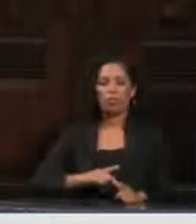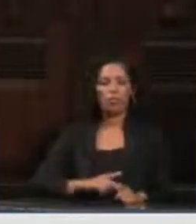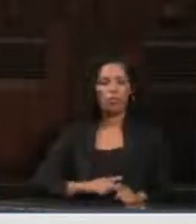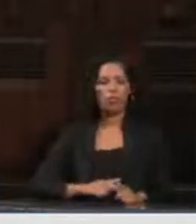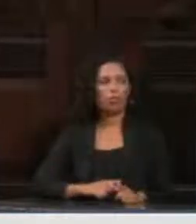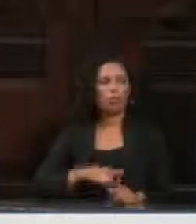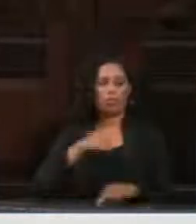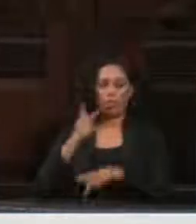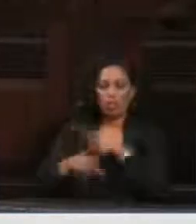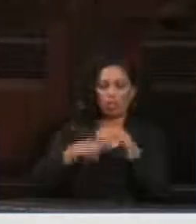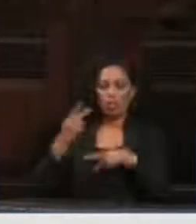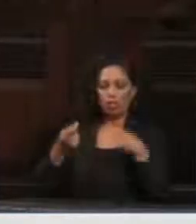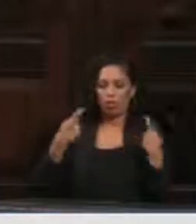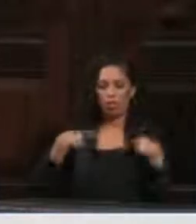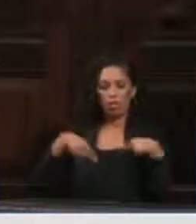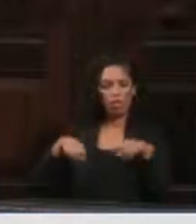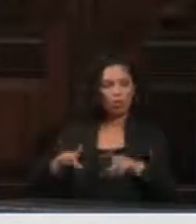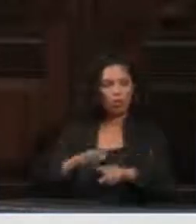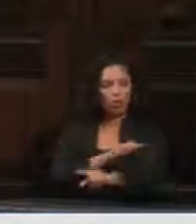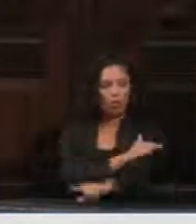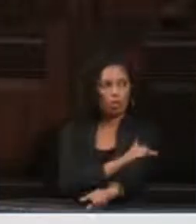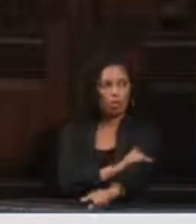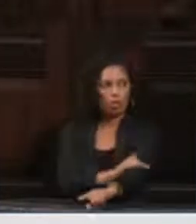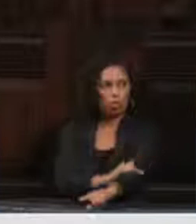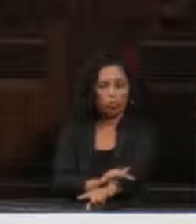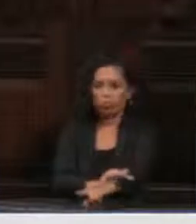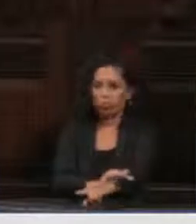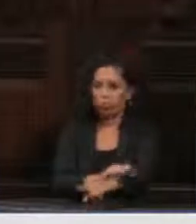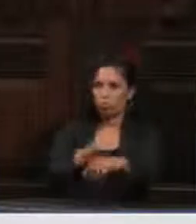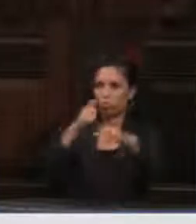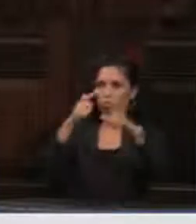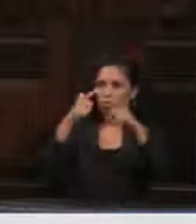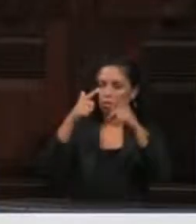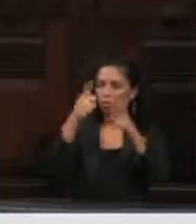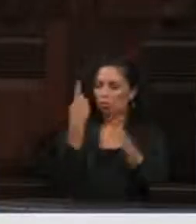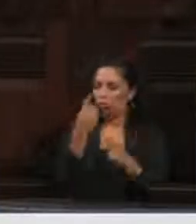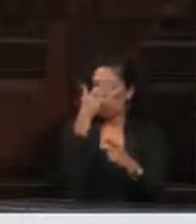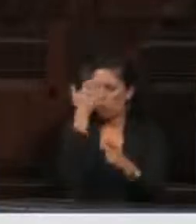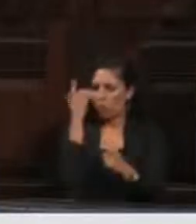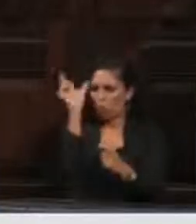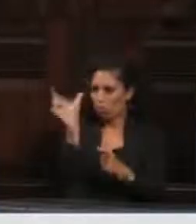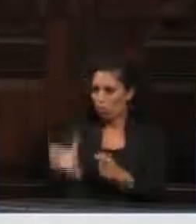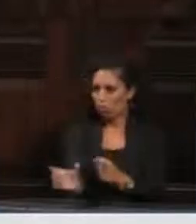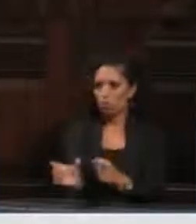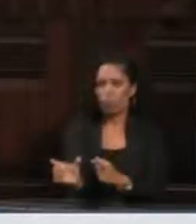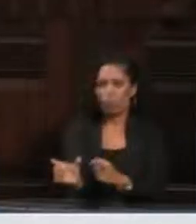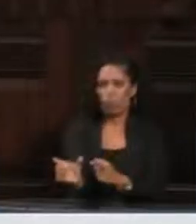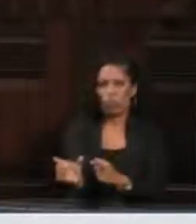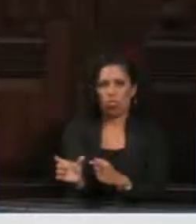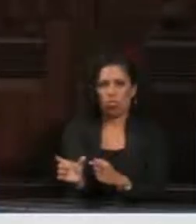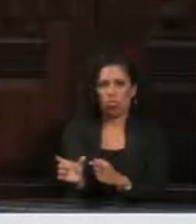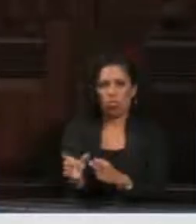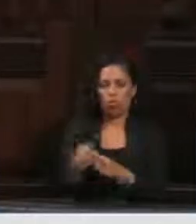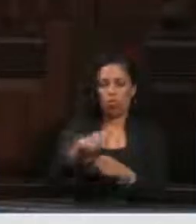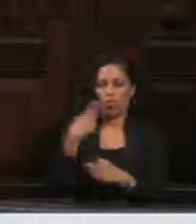e denigre do jeito que eles falaram sobre essa proposta,